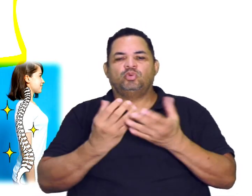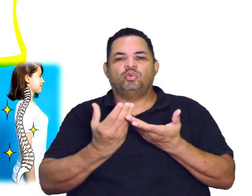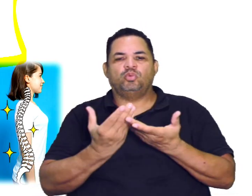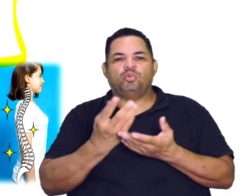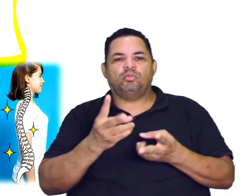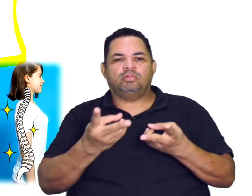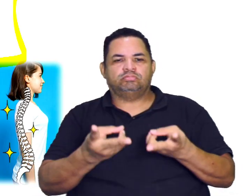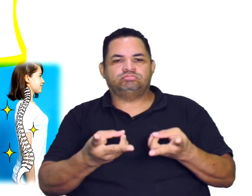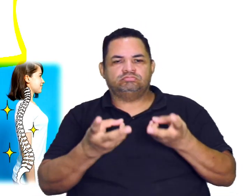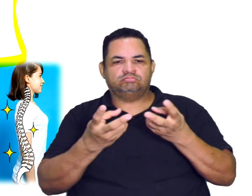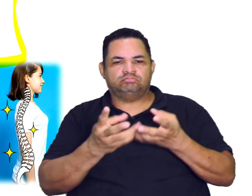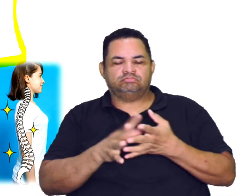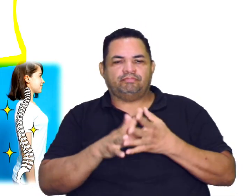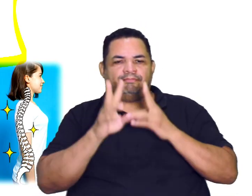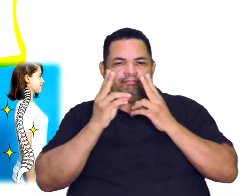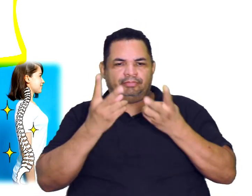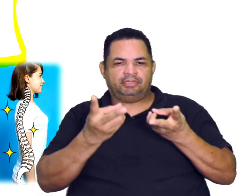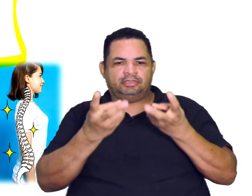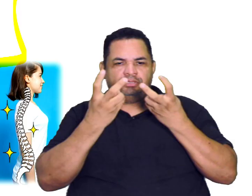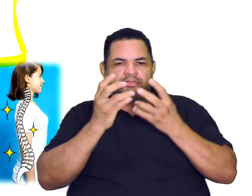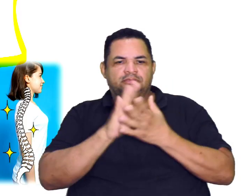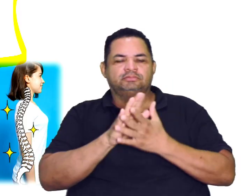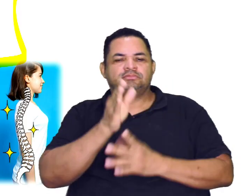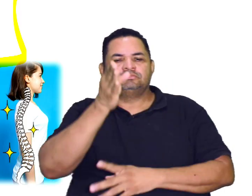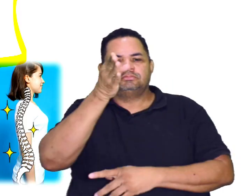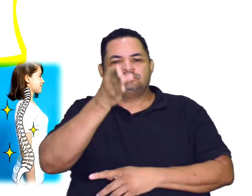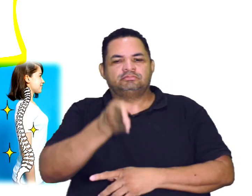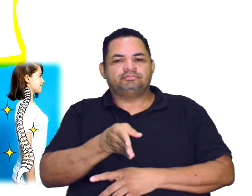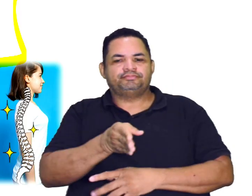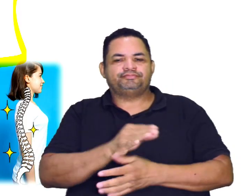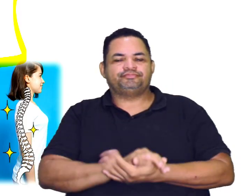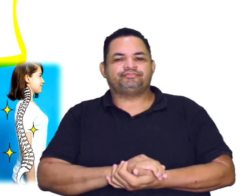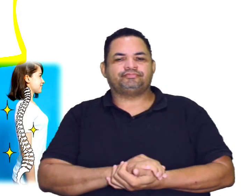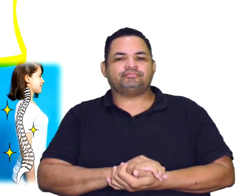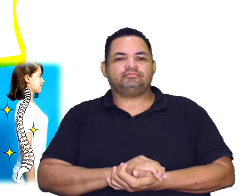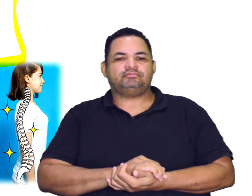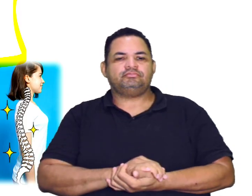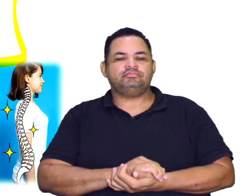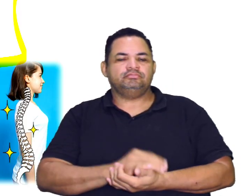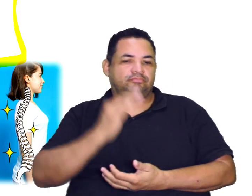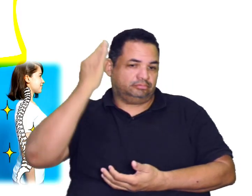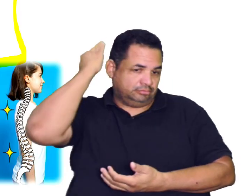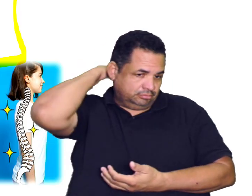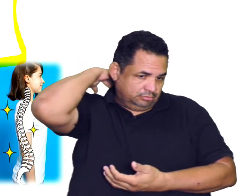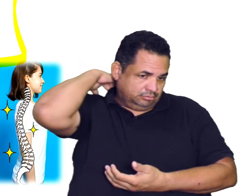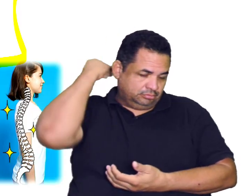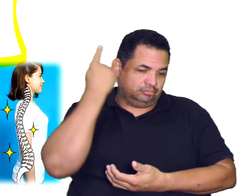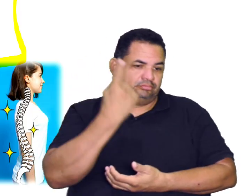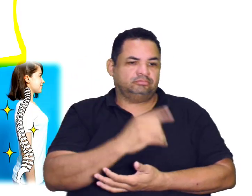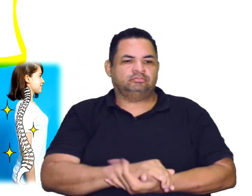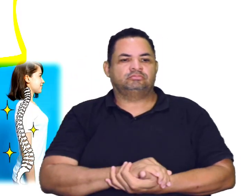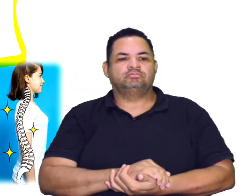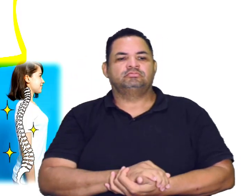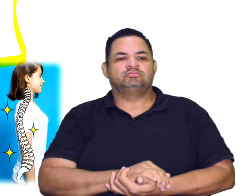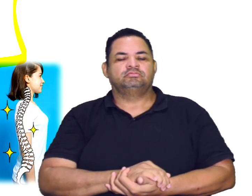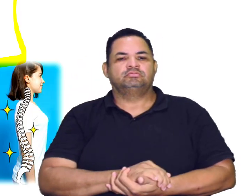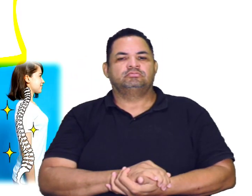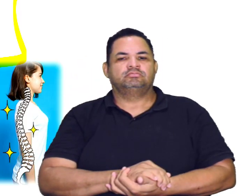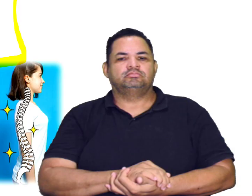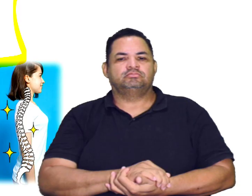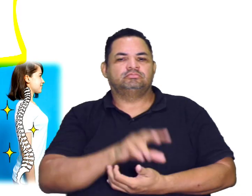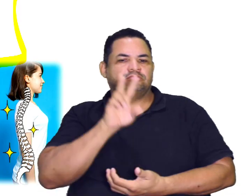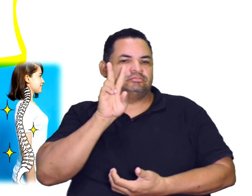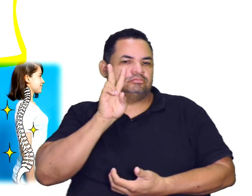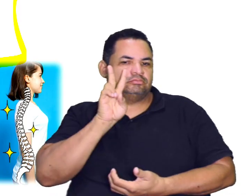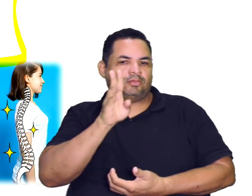gente vê e enxerga aí essa coluna? Dá uma olhadinha aí nessa imagem que eu acabei de selecionar para você. Se eu